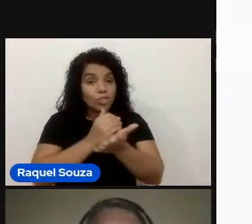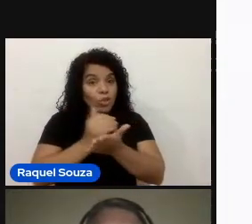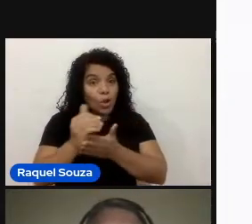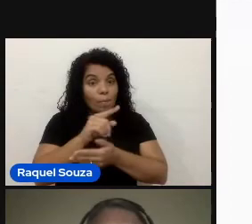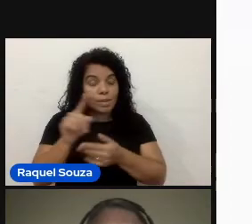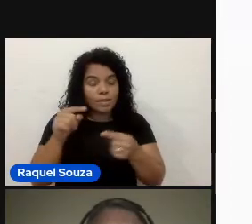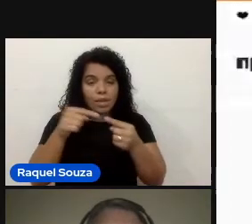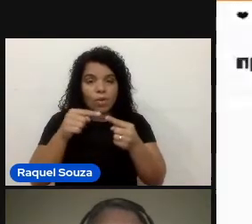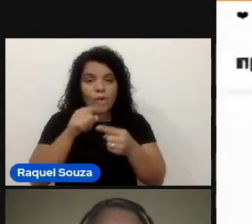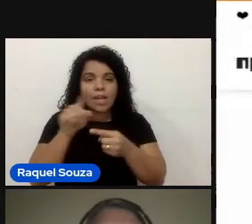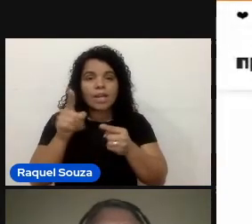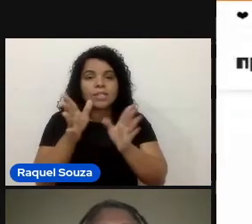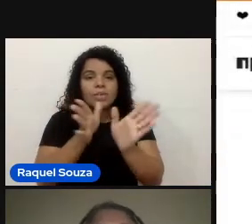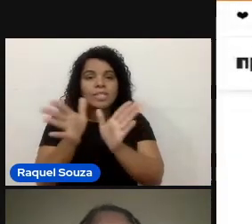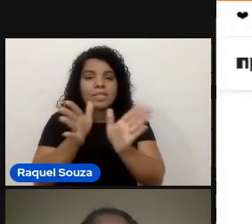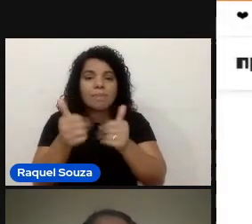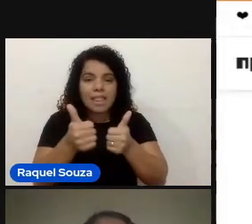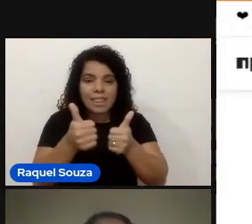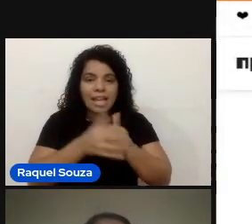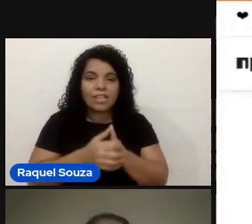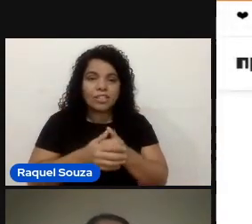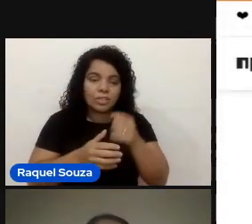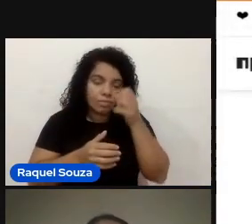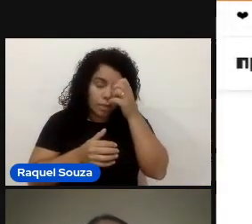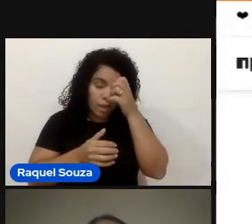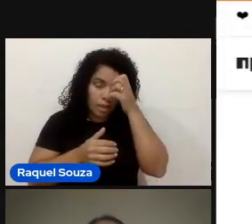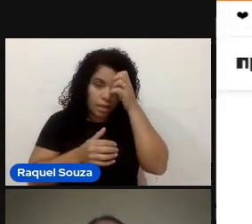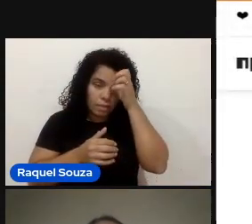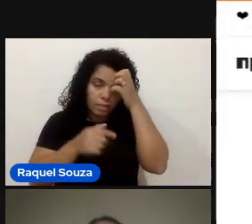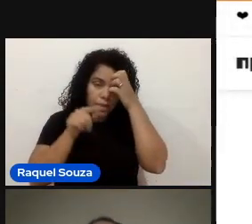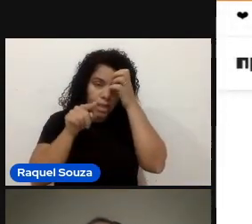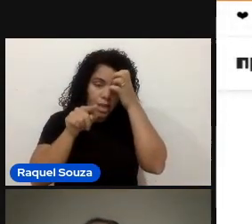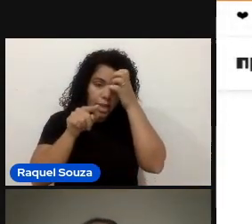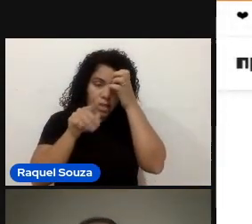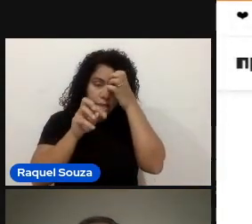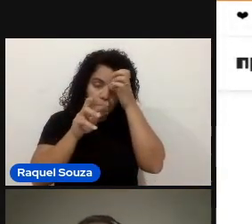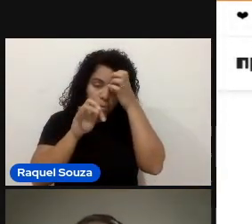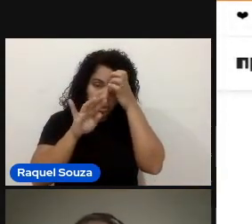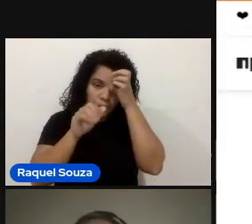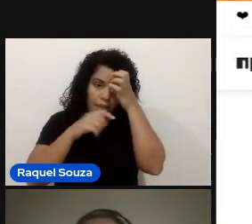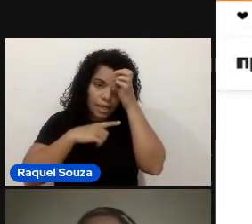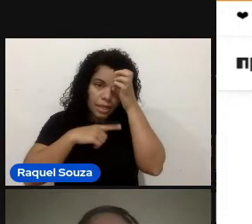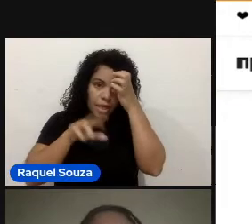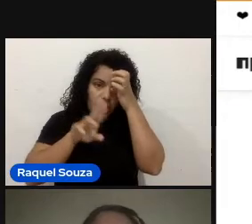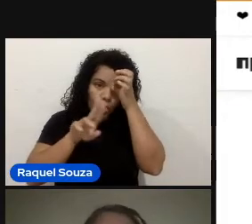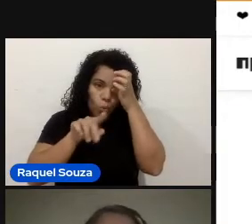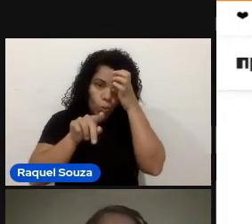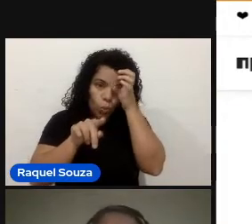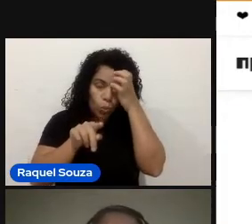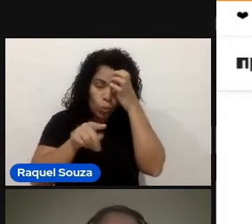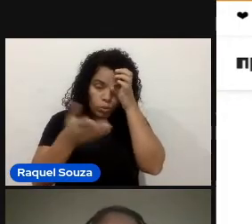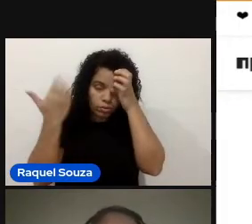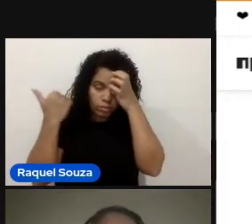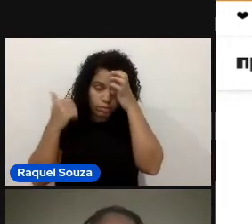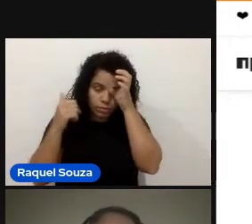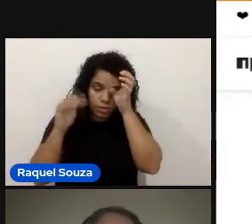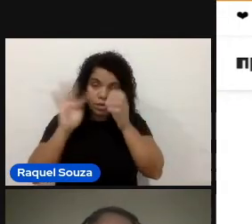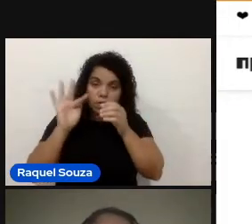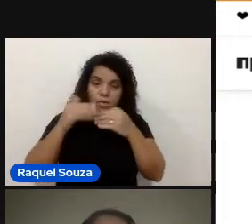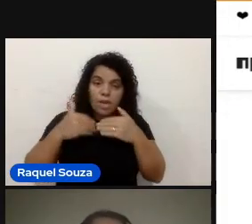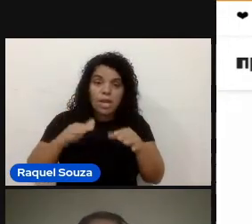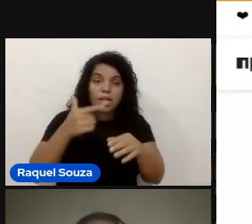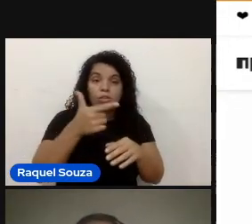à acessibilidade, essa biblioteca eu uso desde fevereiro de 2021, que é o